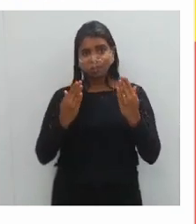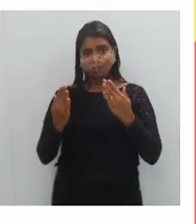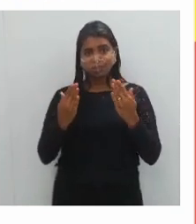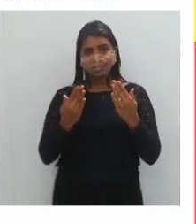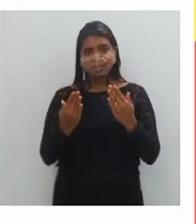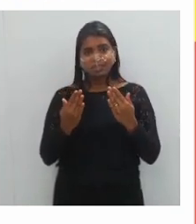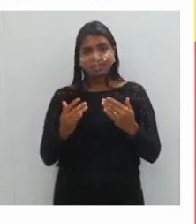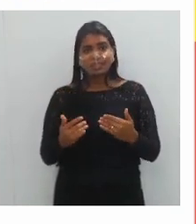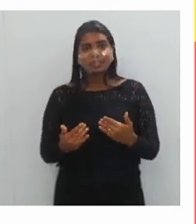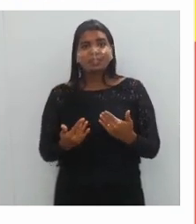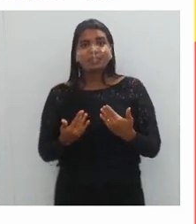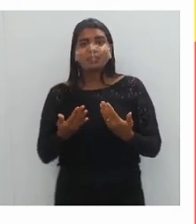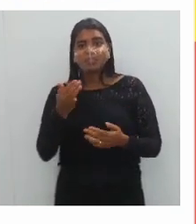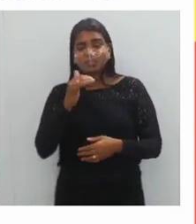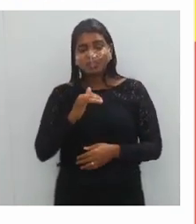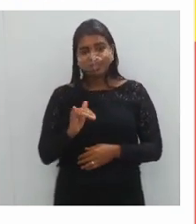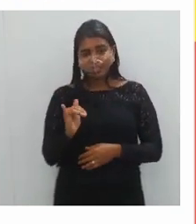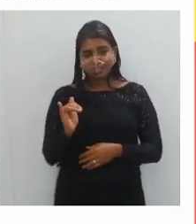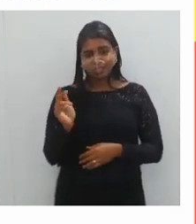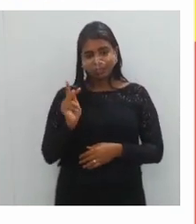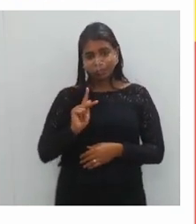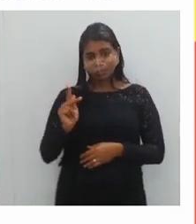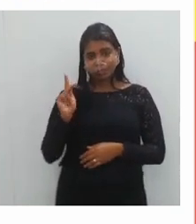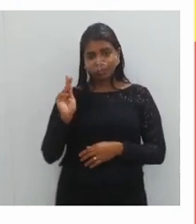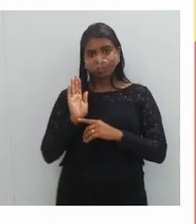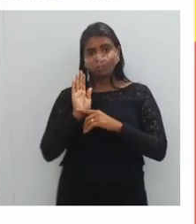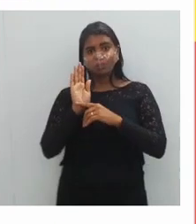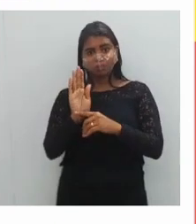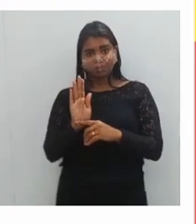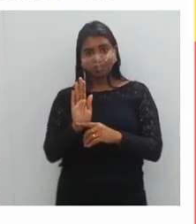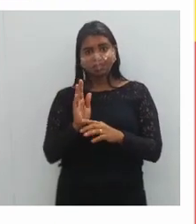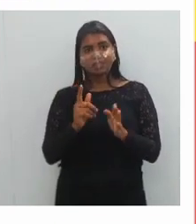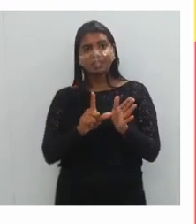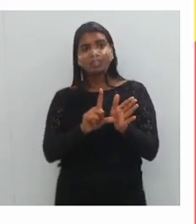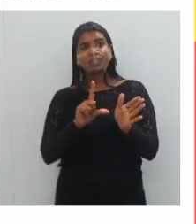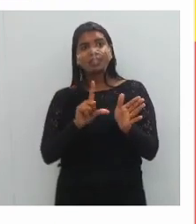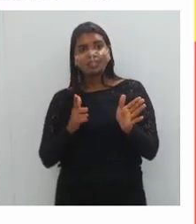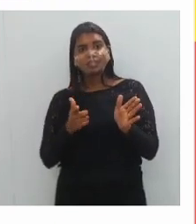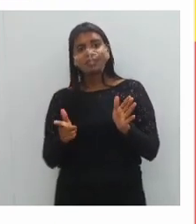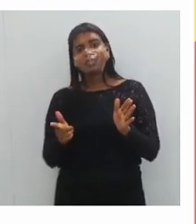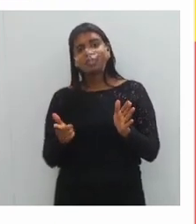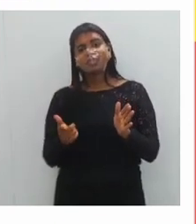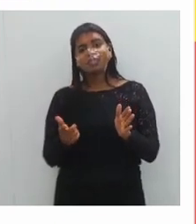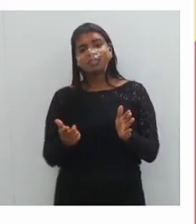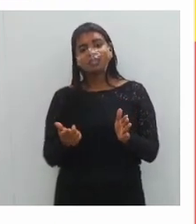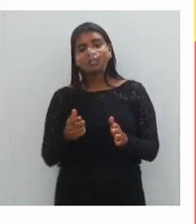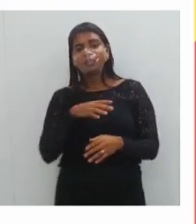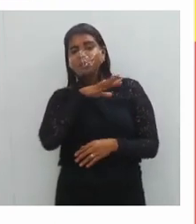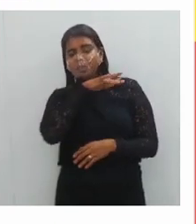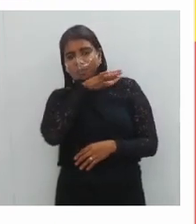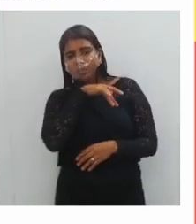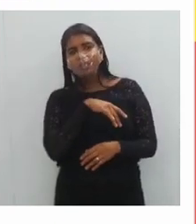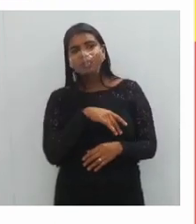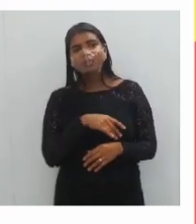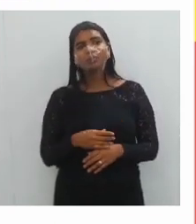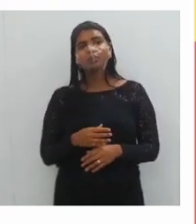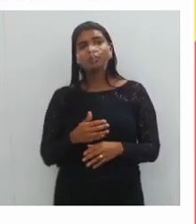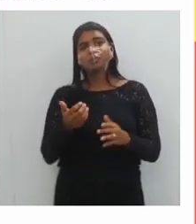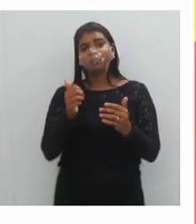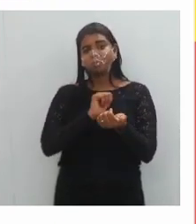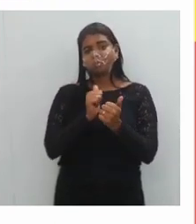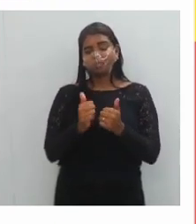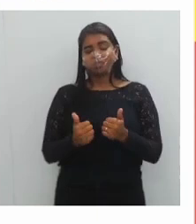ao enfatizar que os produtos apresentados anteriormente são inferiores, ou a estratégia